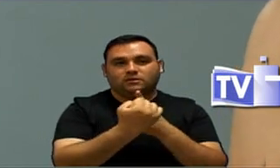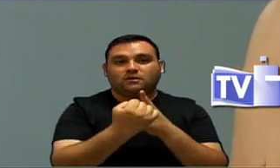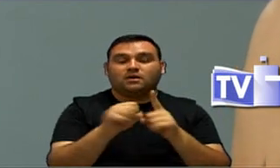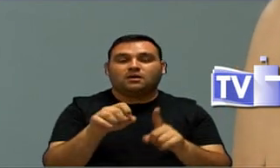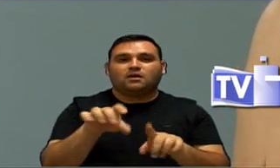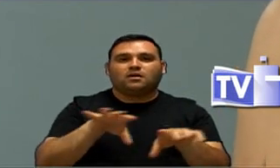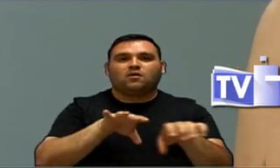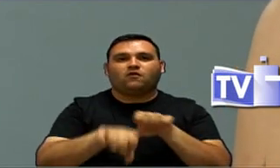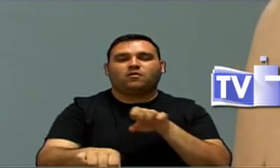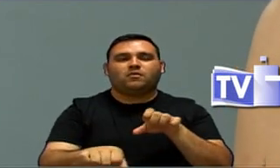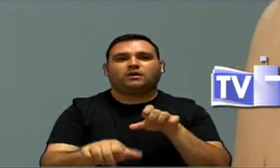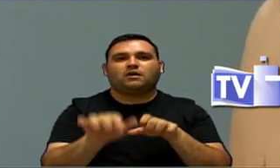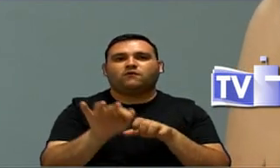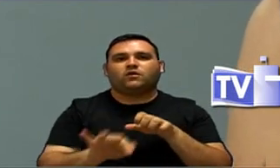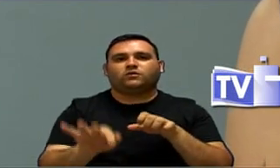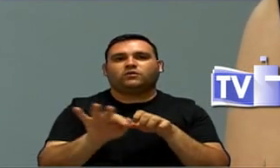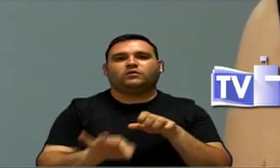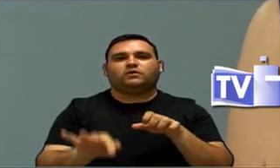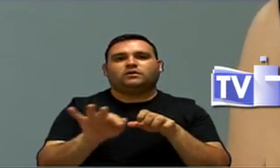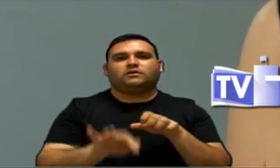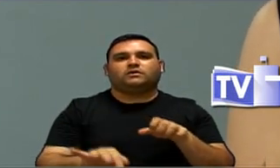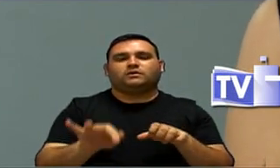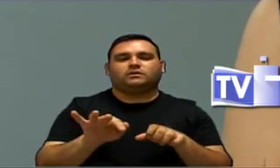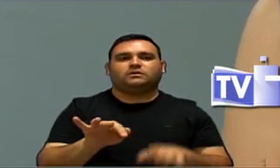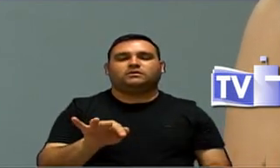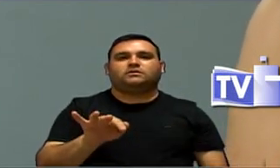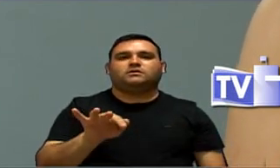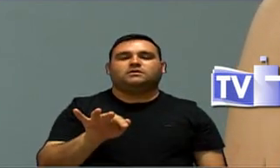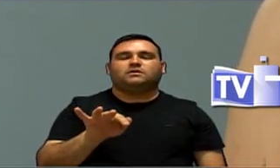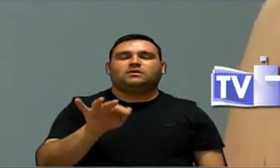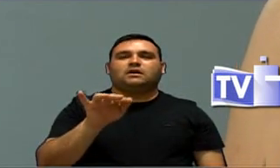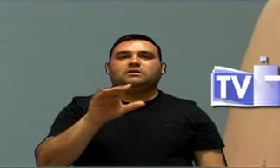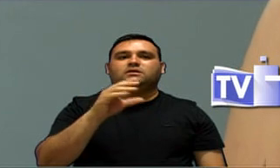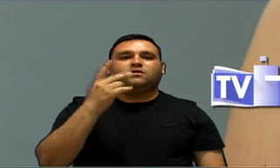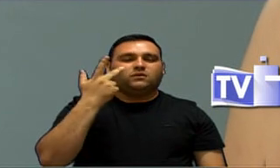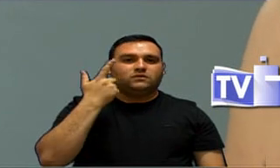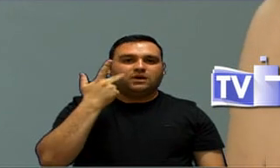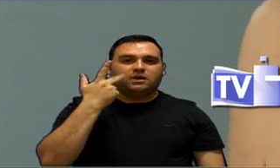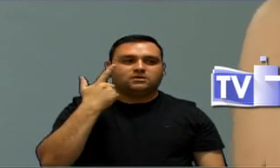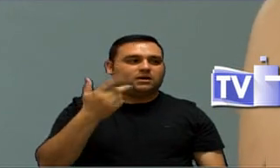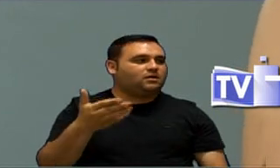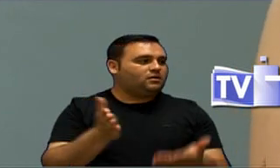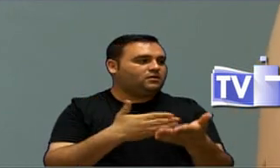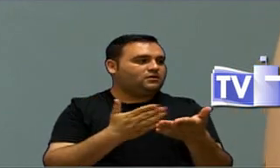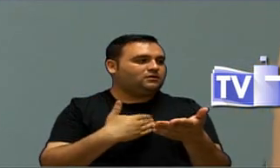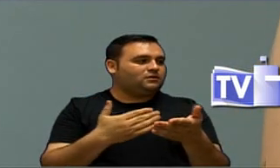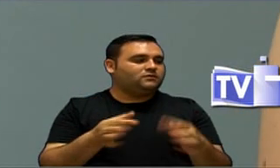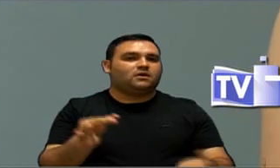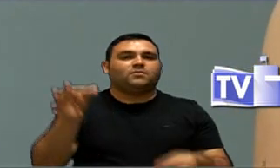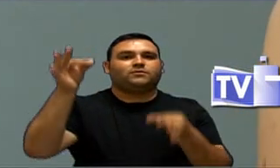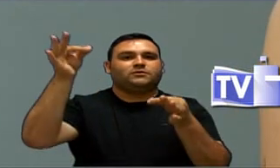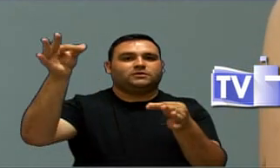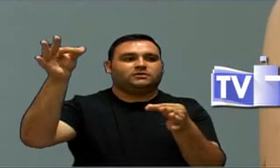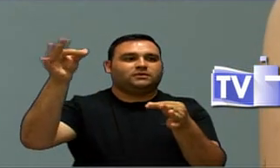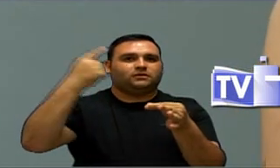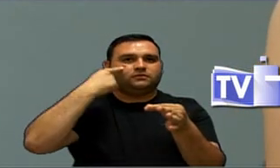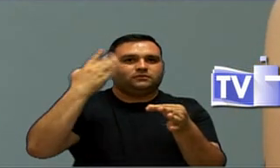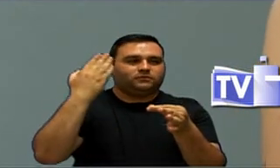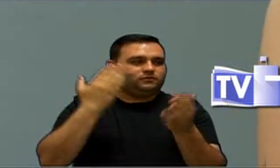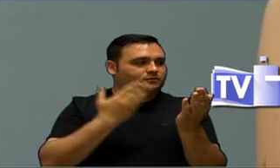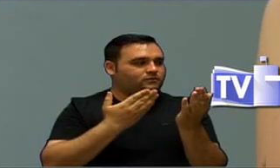ela é formada na Universidade Estadual do Ceará, e ela tem esse livro, não sei para onde eu posso mostrar, acho que aqui está